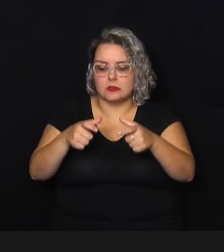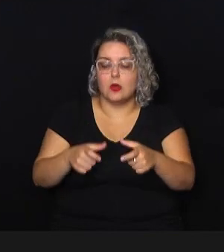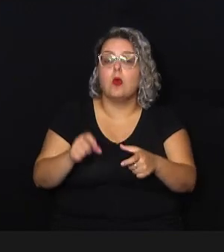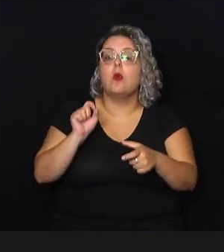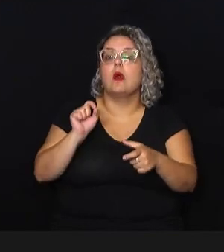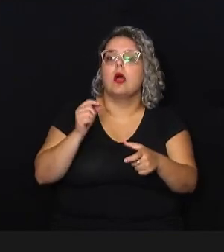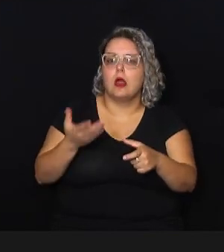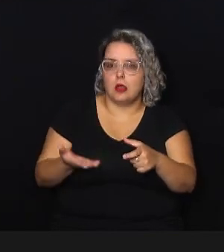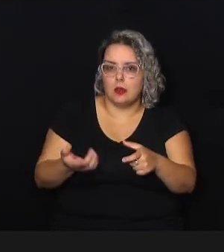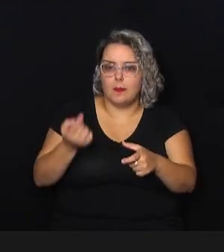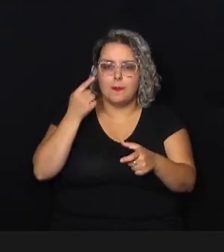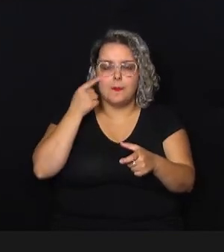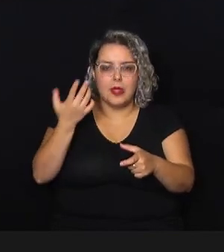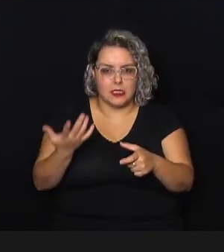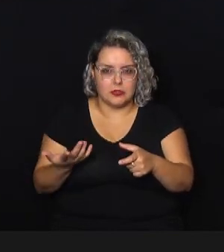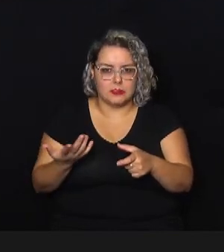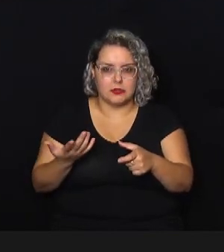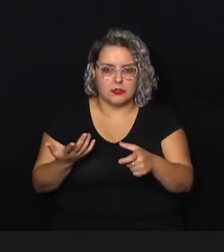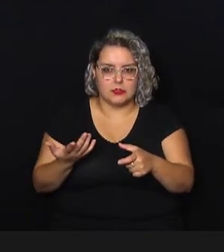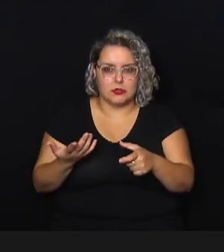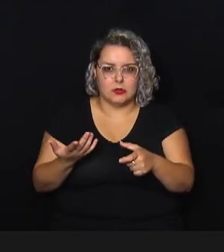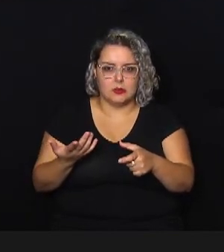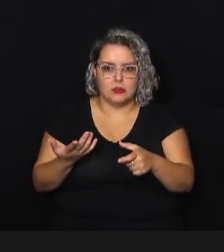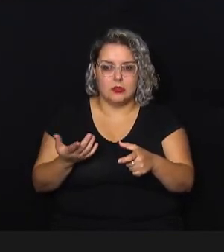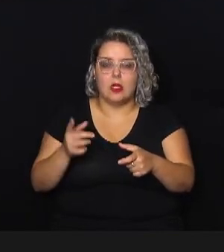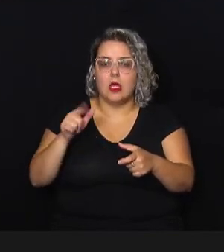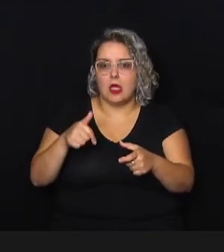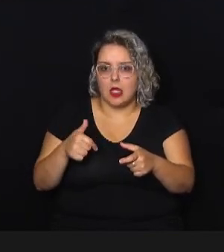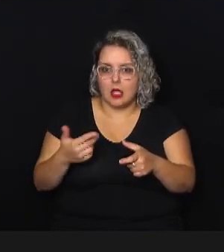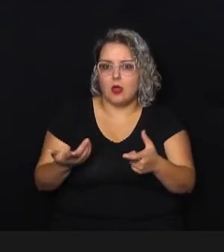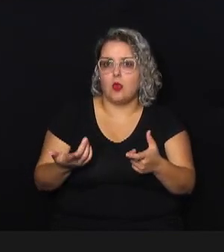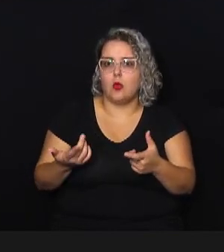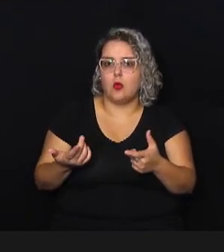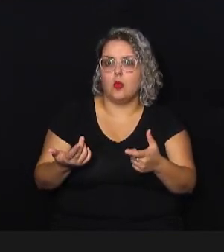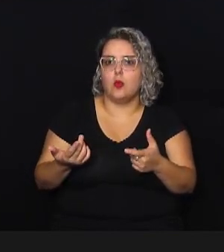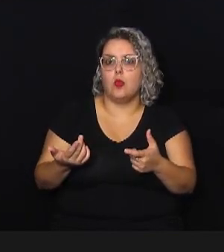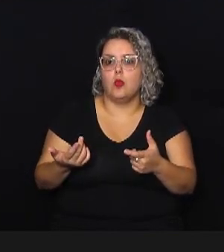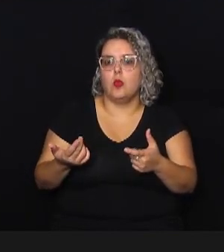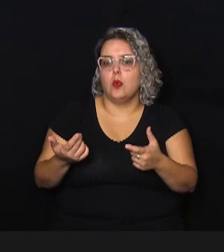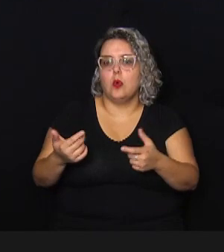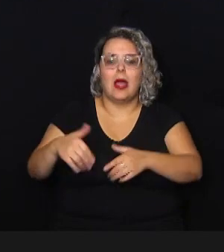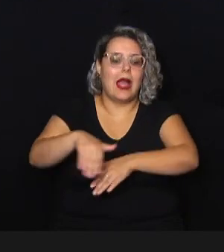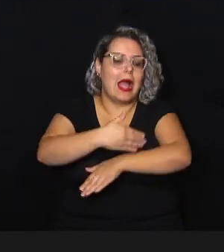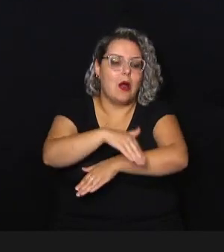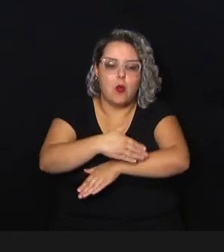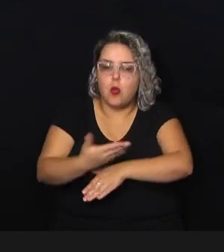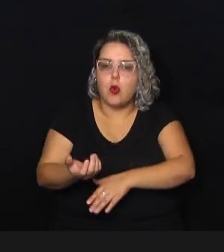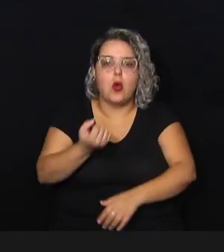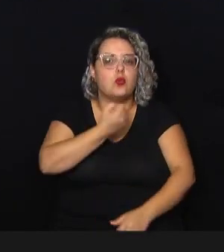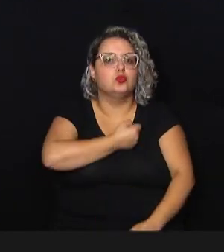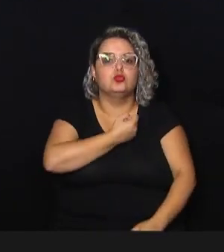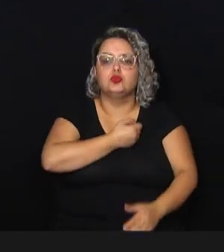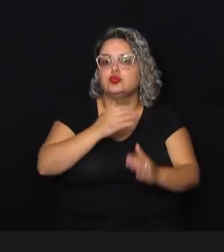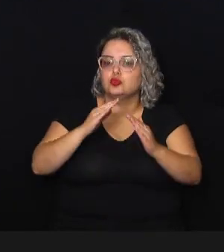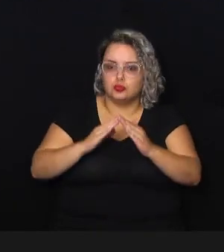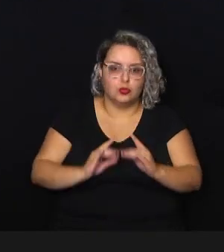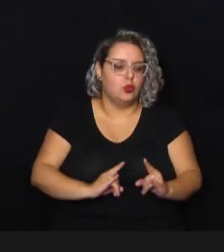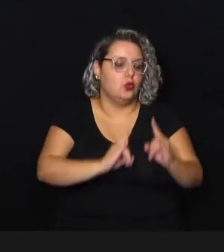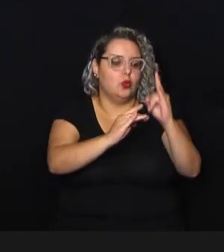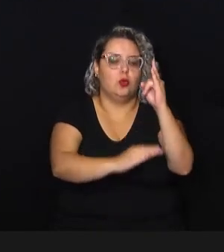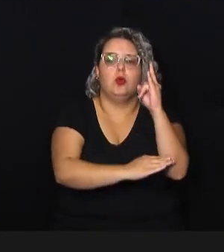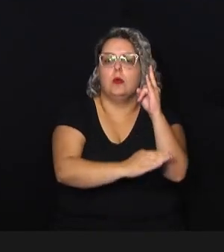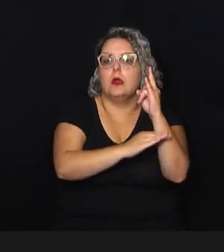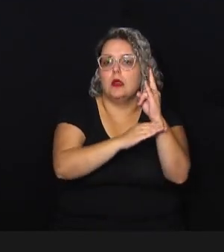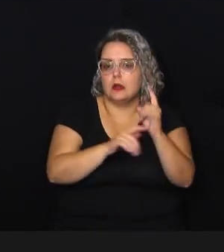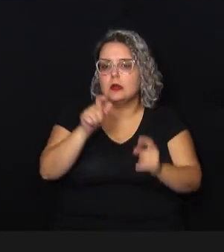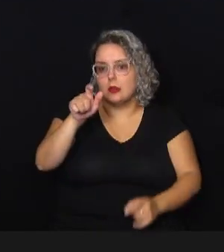IPs, imagina que é o endereço, né? É o endereço, a rua, o número da casa e o apartamento daquela pessoa que